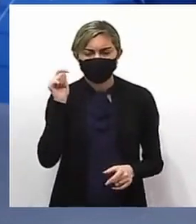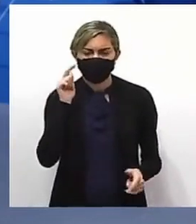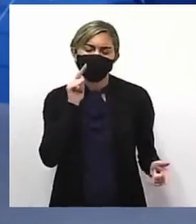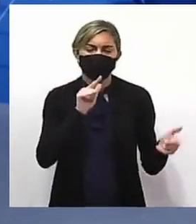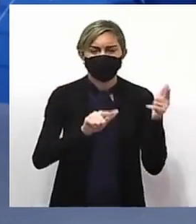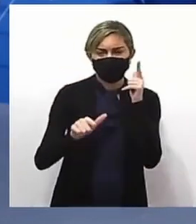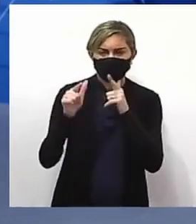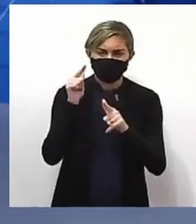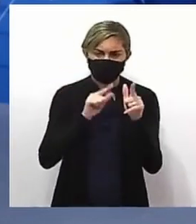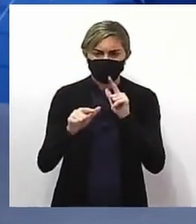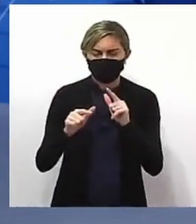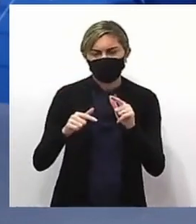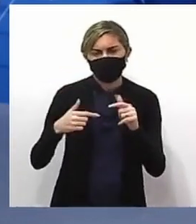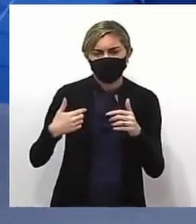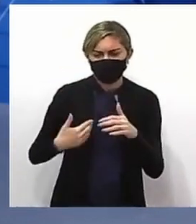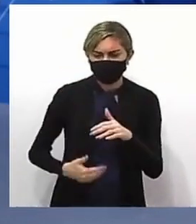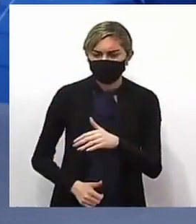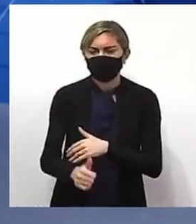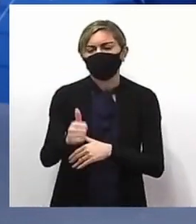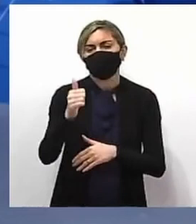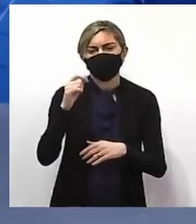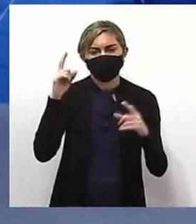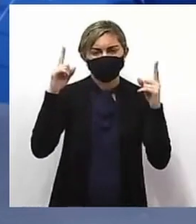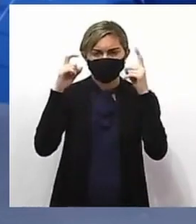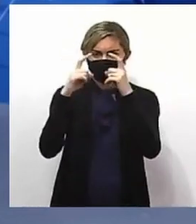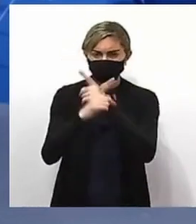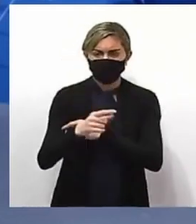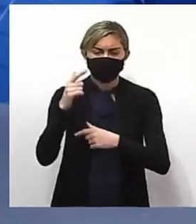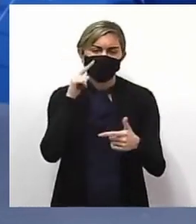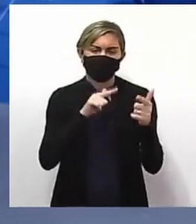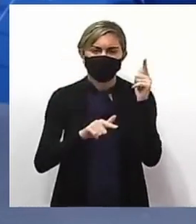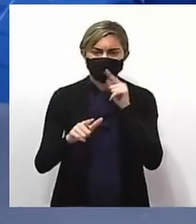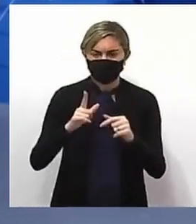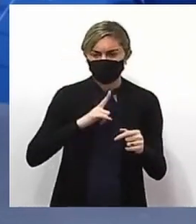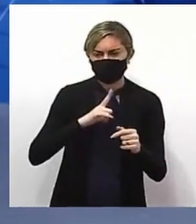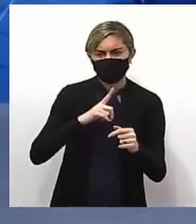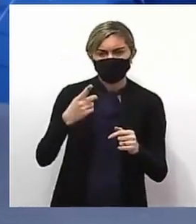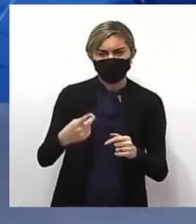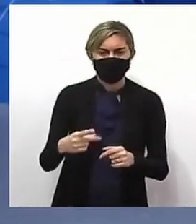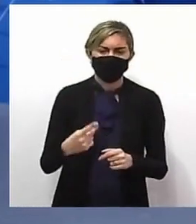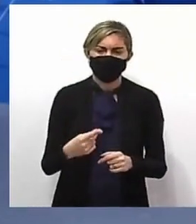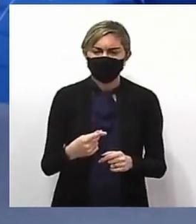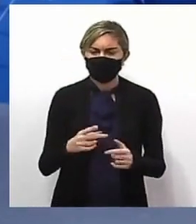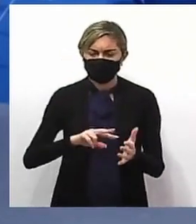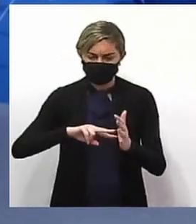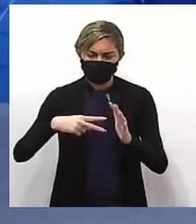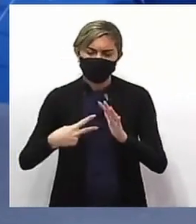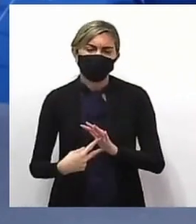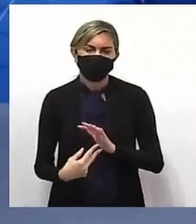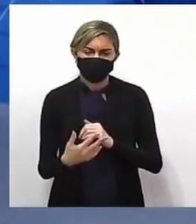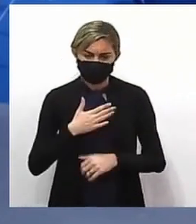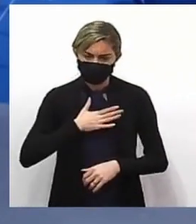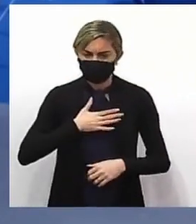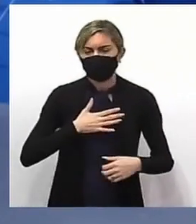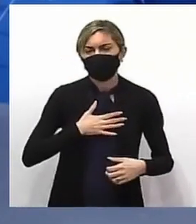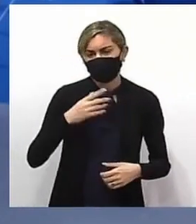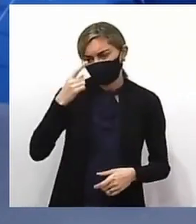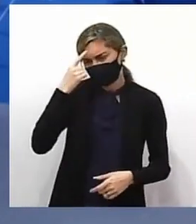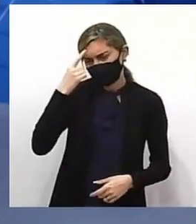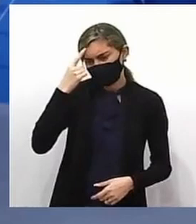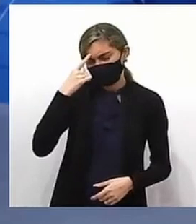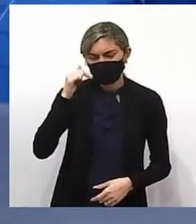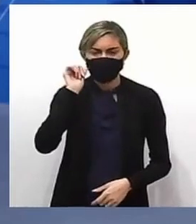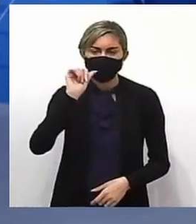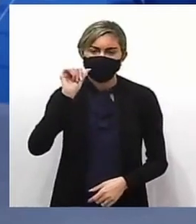conseguem atravessar todas essas dificuldades, conseguem ter os seus viveiros. É muito significativo para mim pensar que